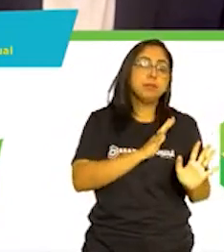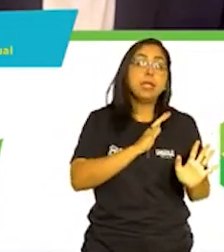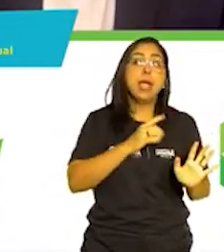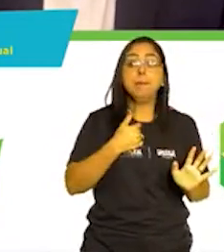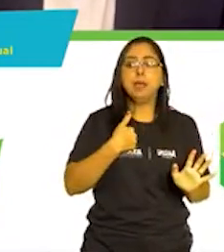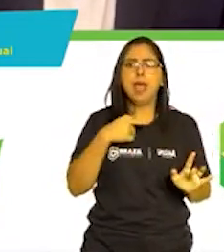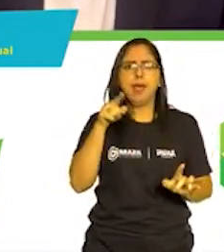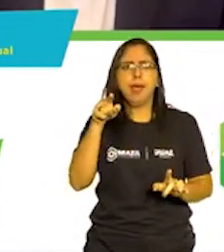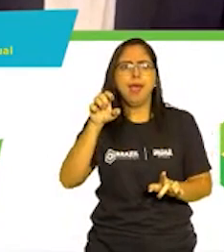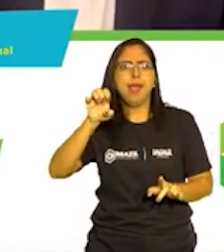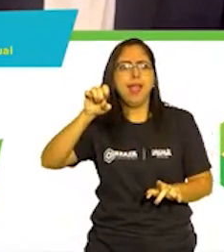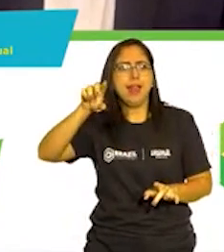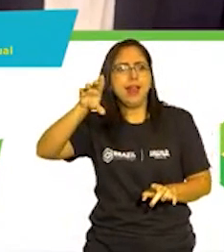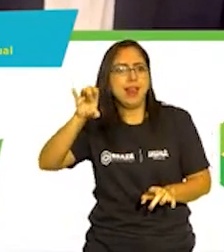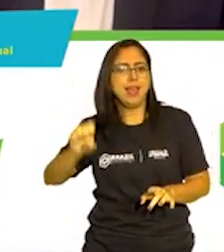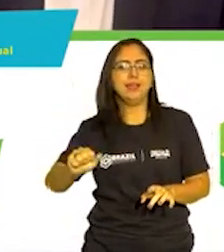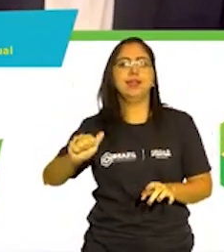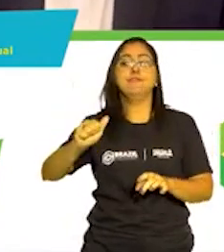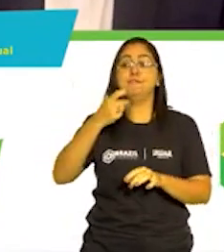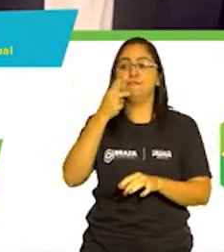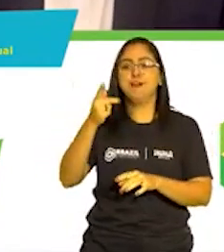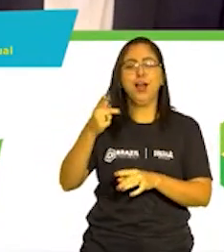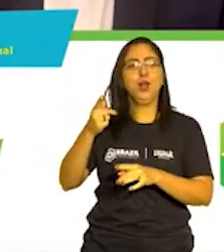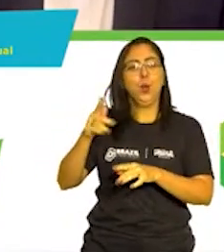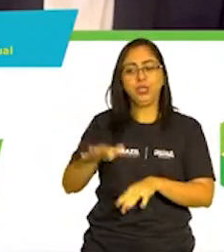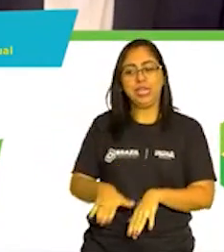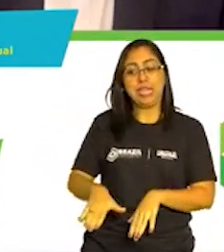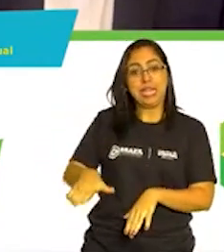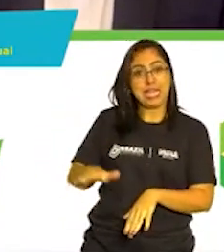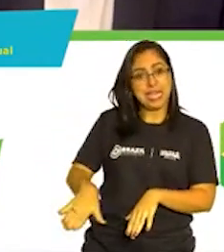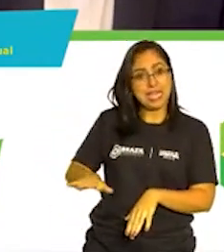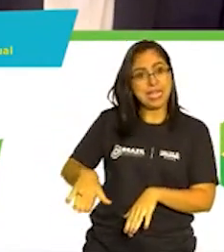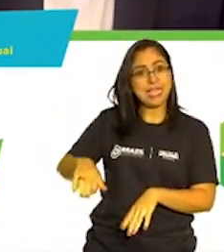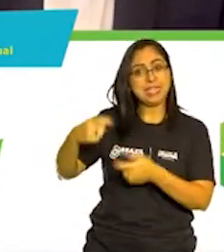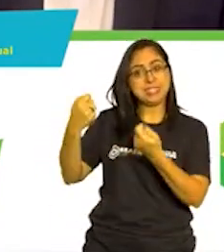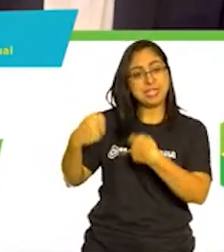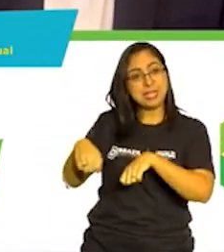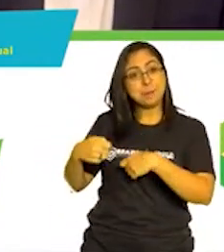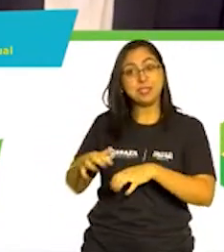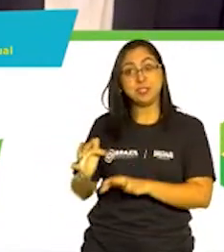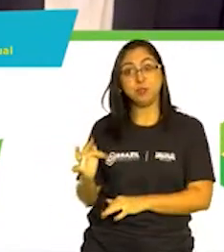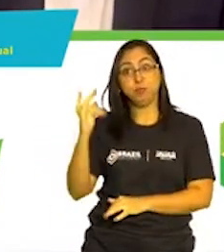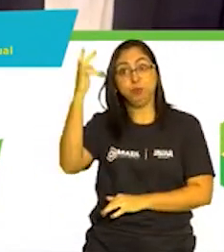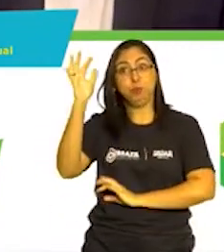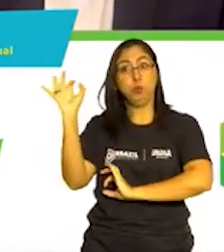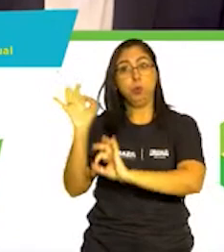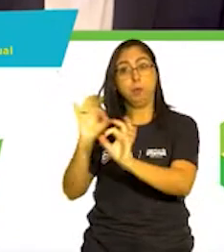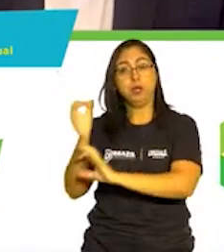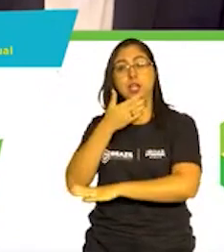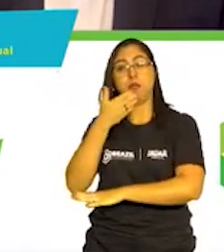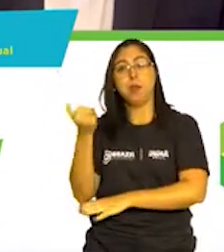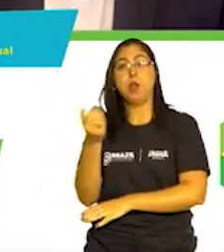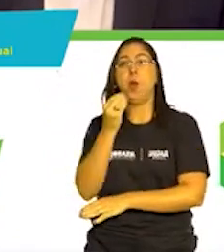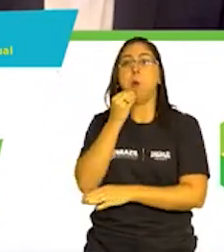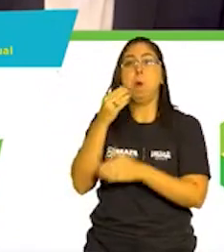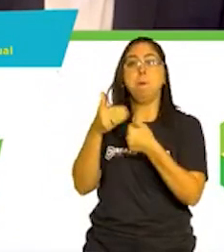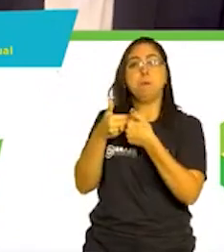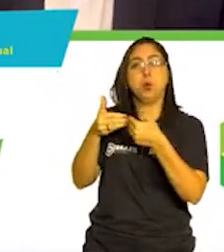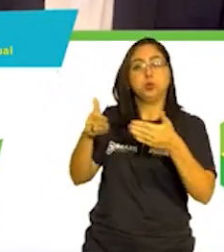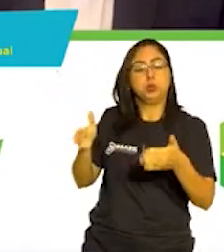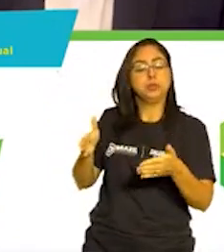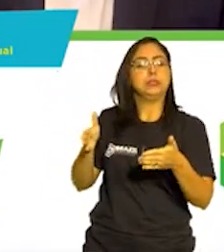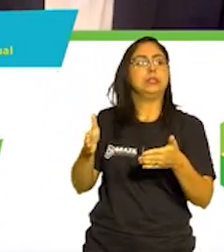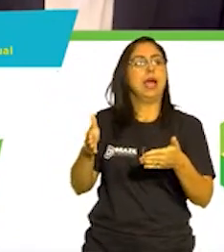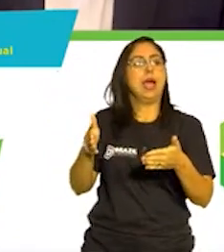inteiramente. Quem são as crianças brasileiras que precisam ter seu futuro mais bem planejado, com mais oportunidades?